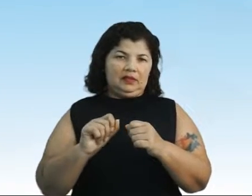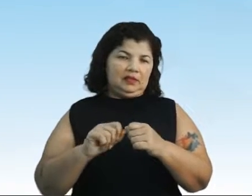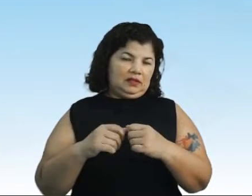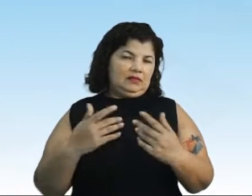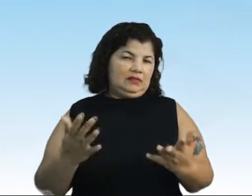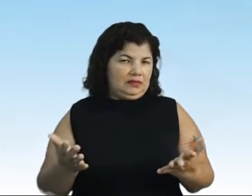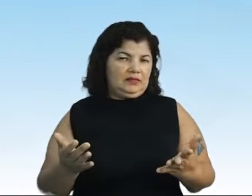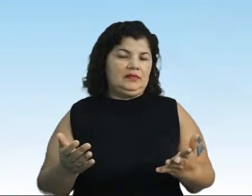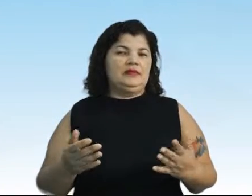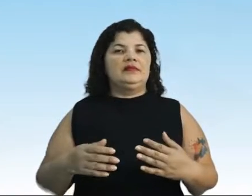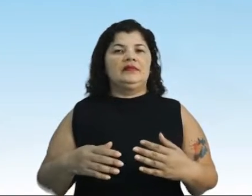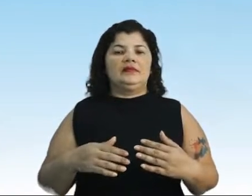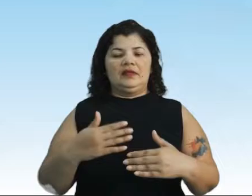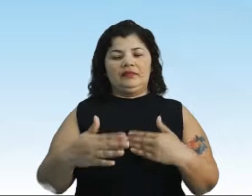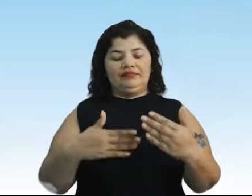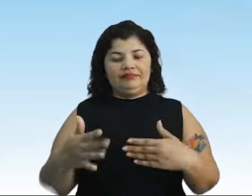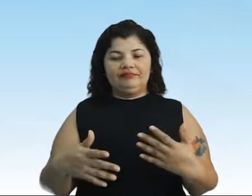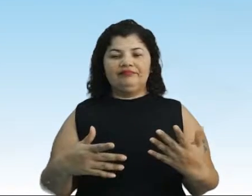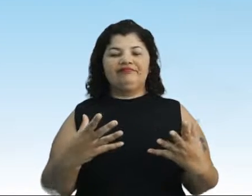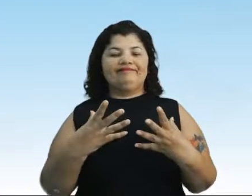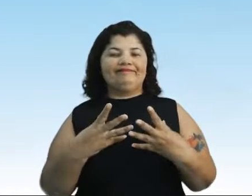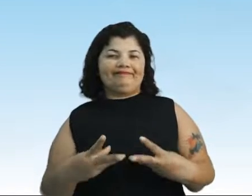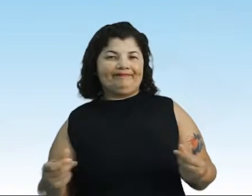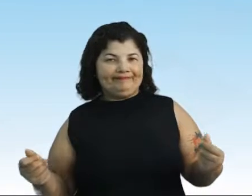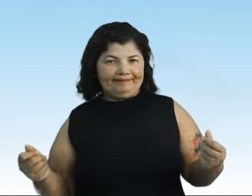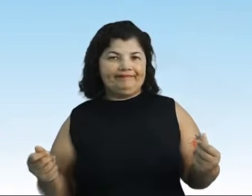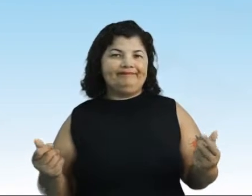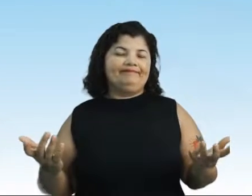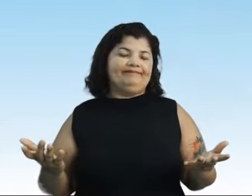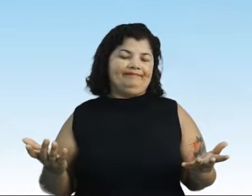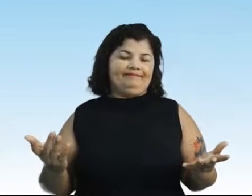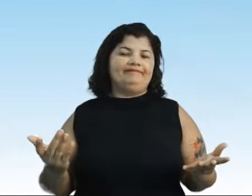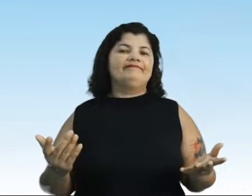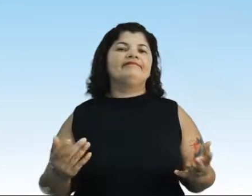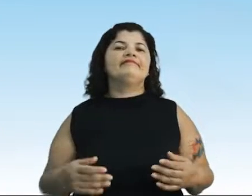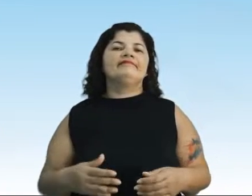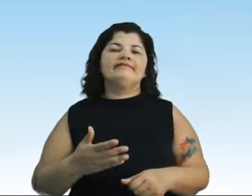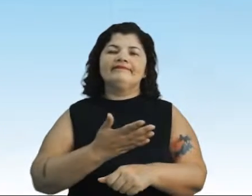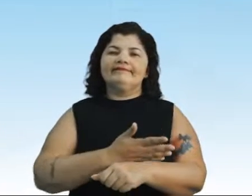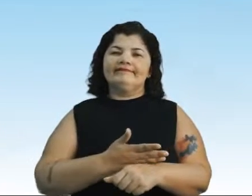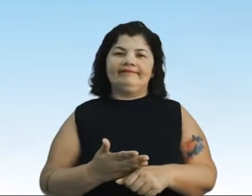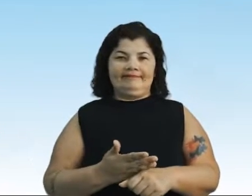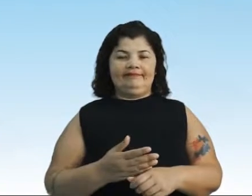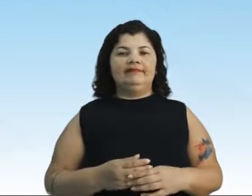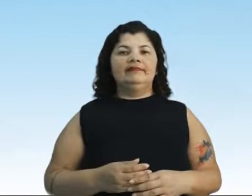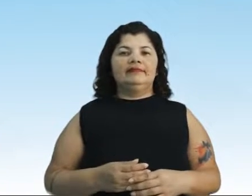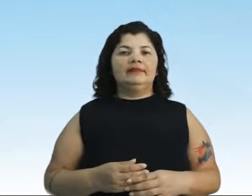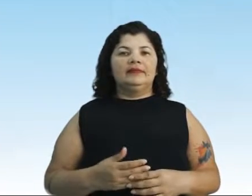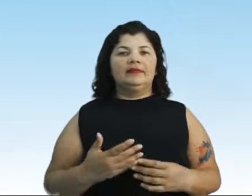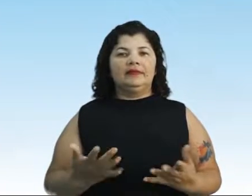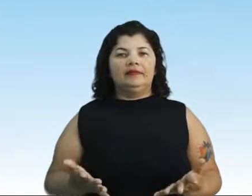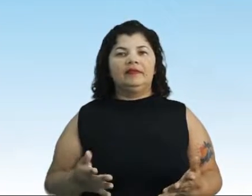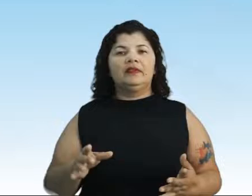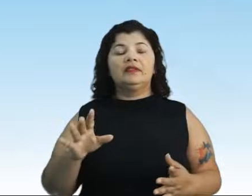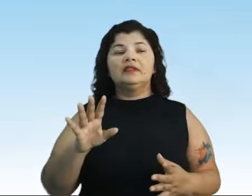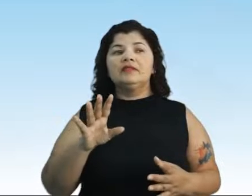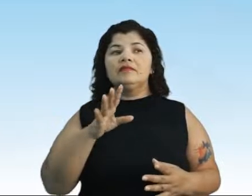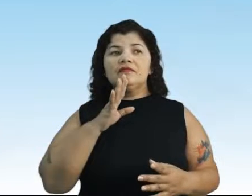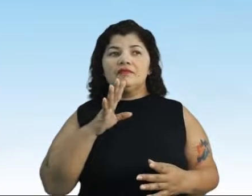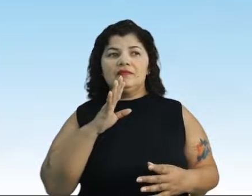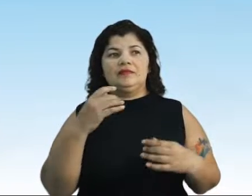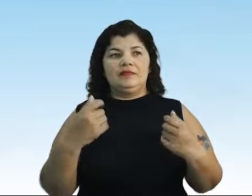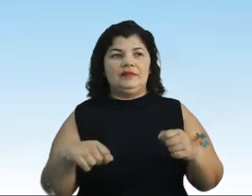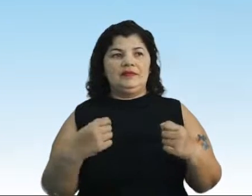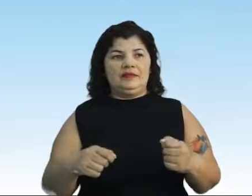determinado tempo e eu perdi essa habilidade. Então, é interessante que a gente tenha o conhecimento dessas